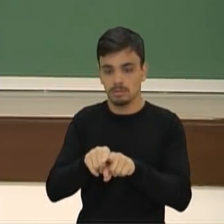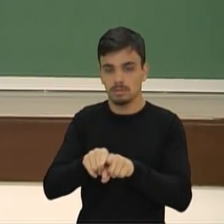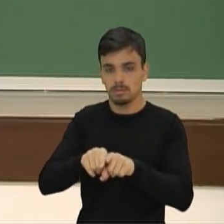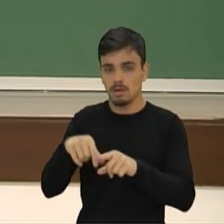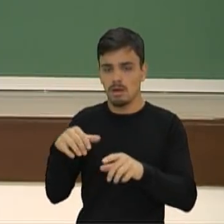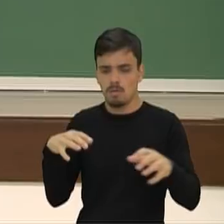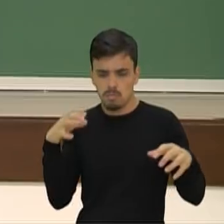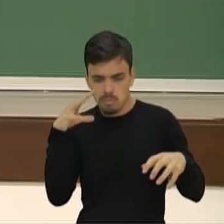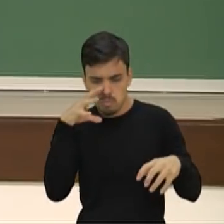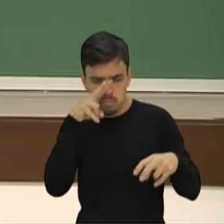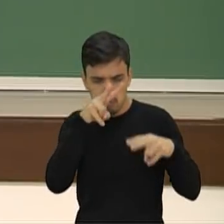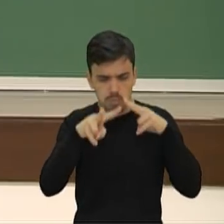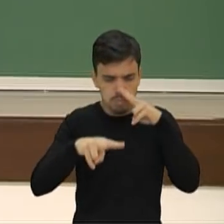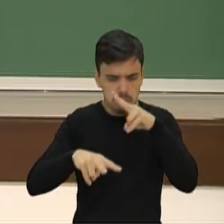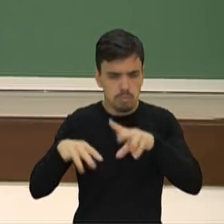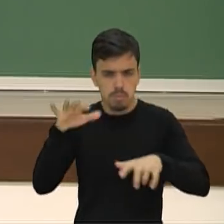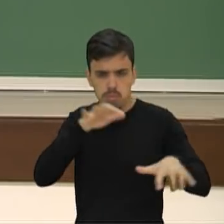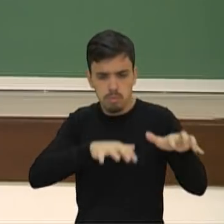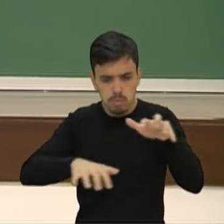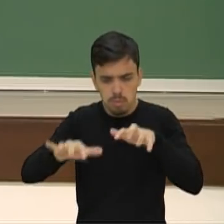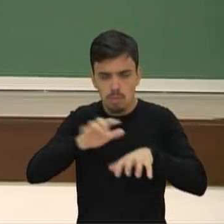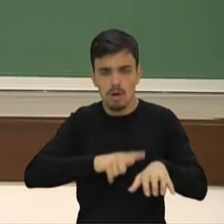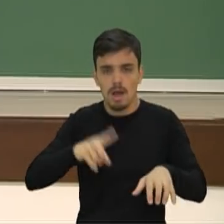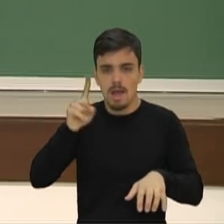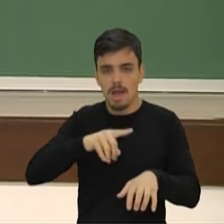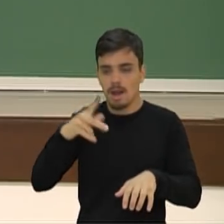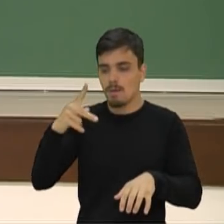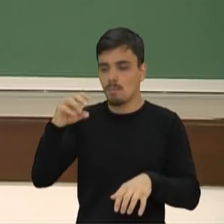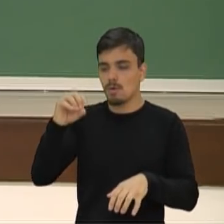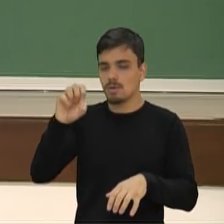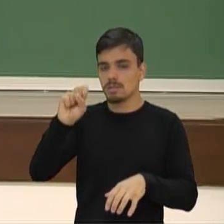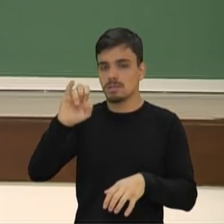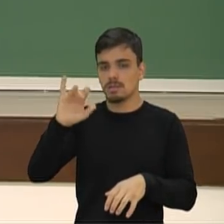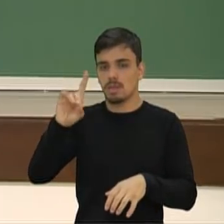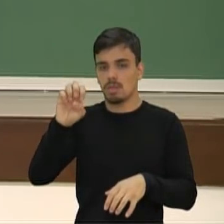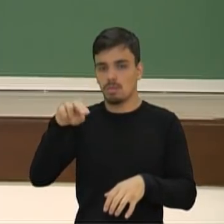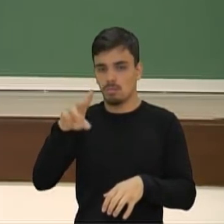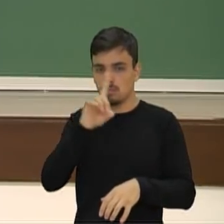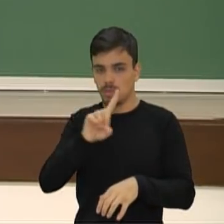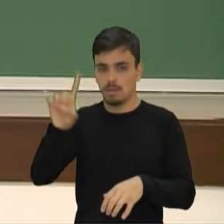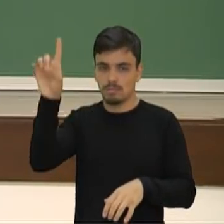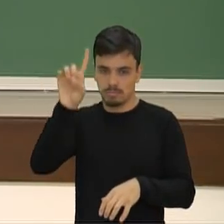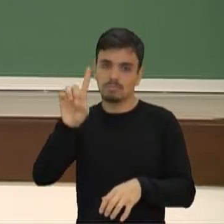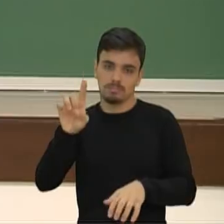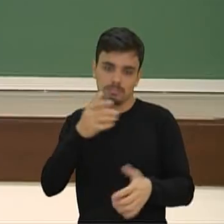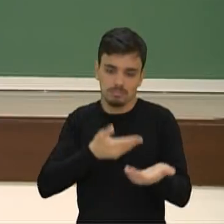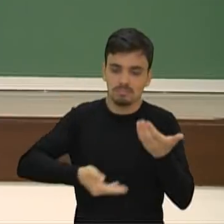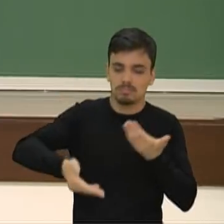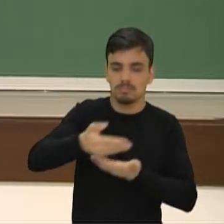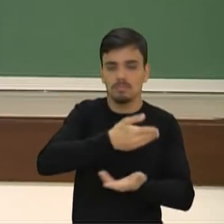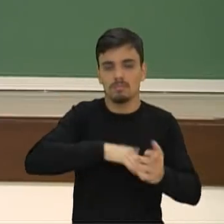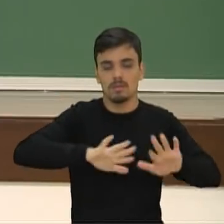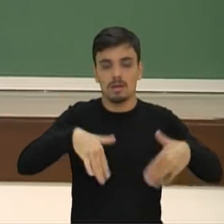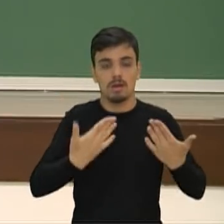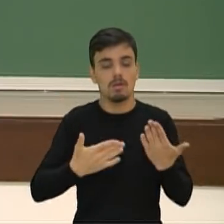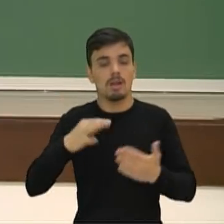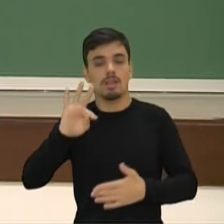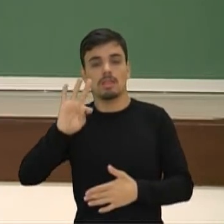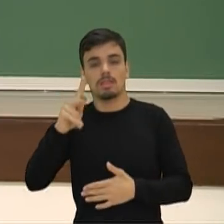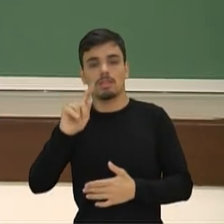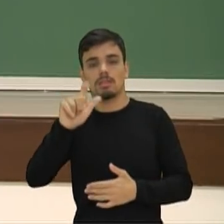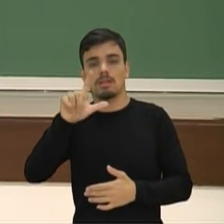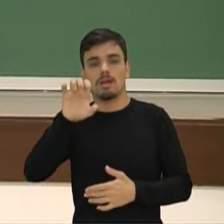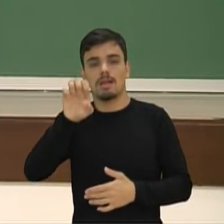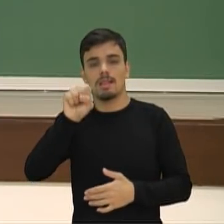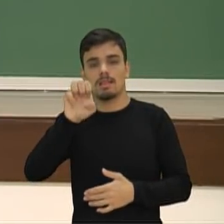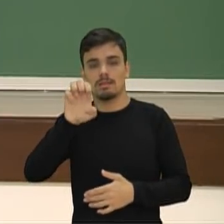de alguma maneira que algo não lhe agradou. Agora, quando teve Tales de Mileto, você começou a usar o lado mais